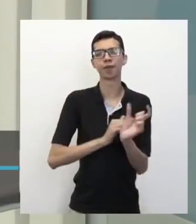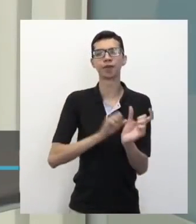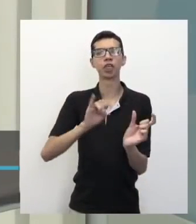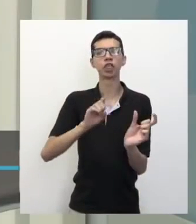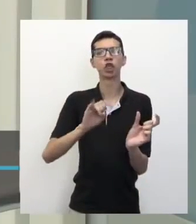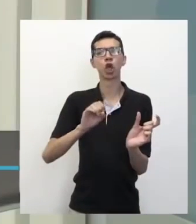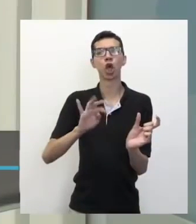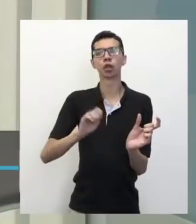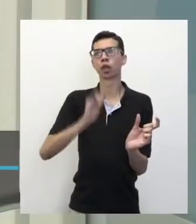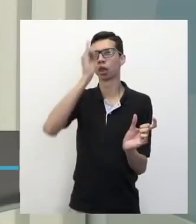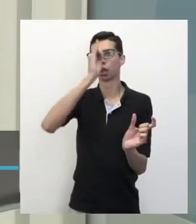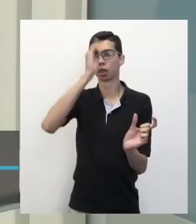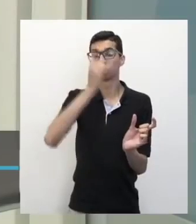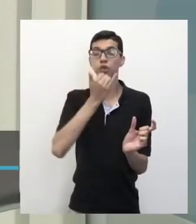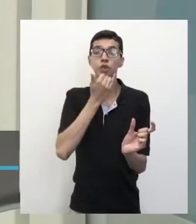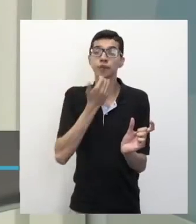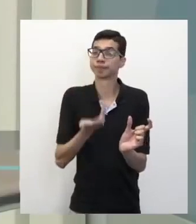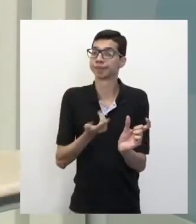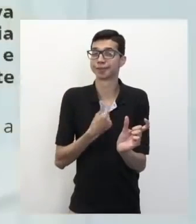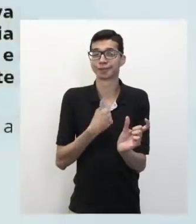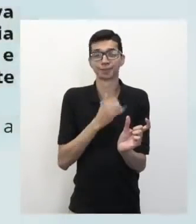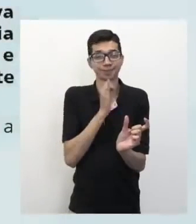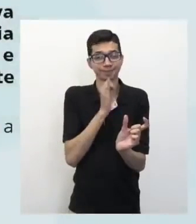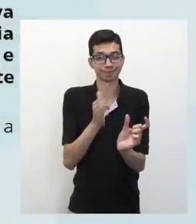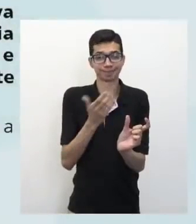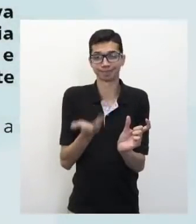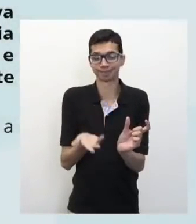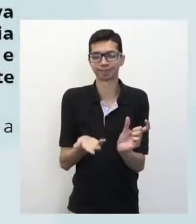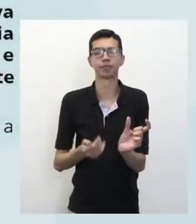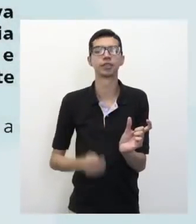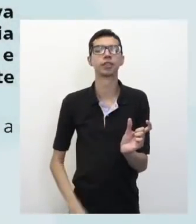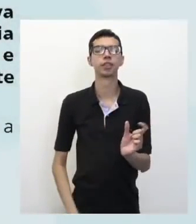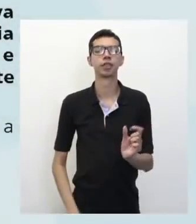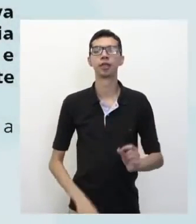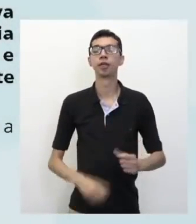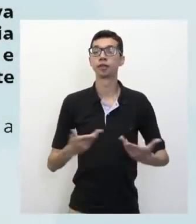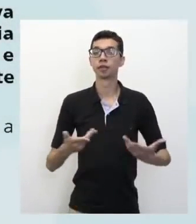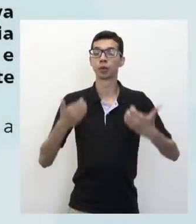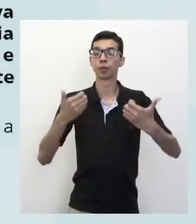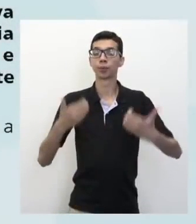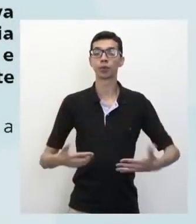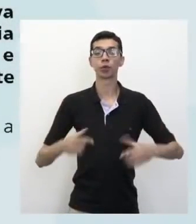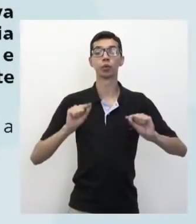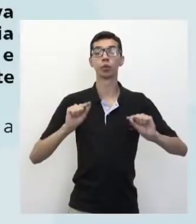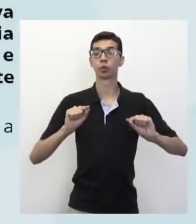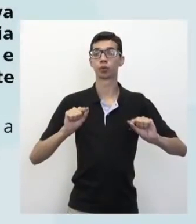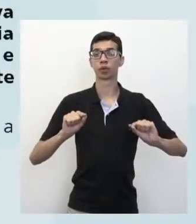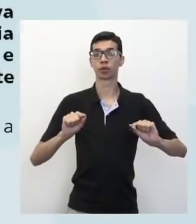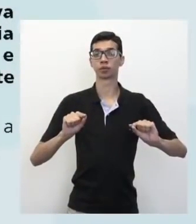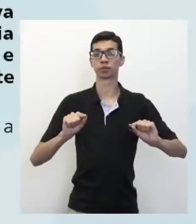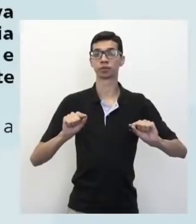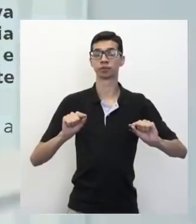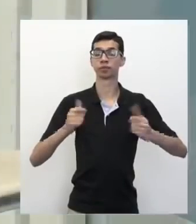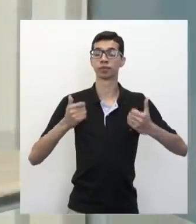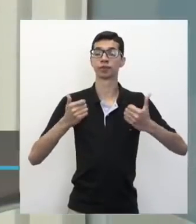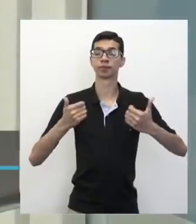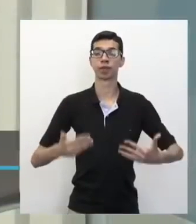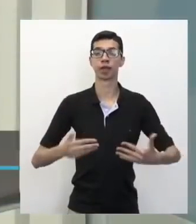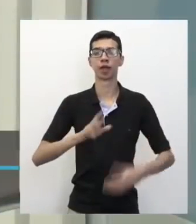veio, a primeira, desculpa. A partir dessa definição, o que se pretende explicar com a releitura à história